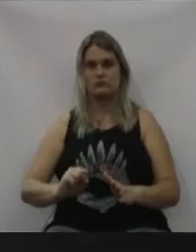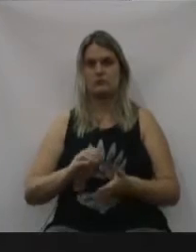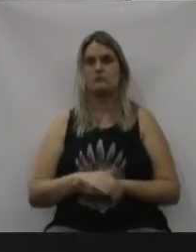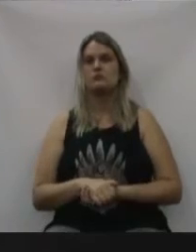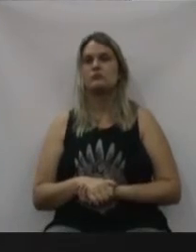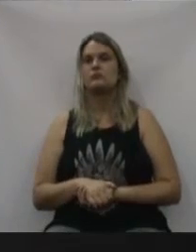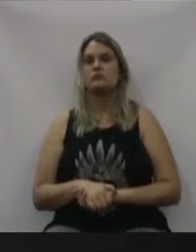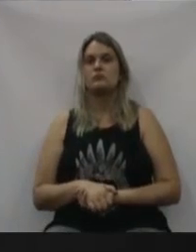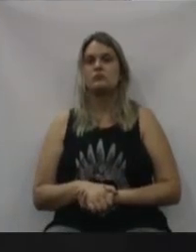bem claro isso